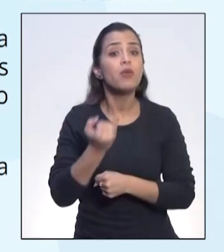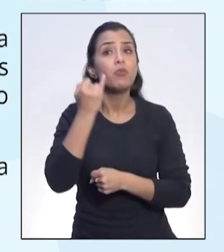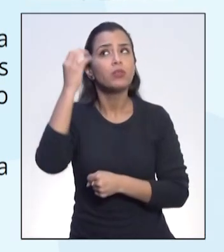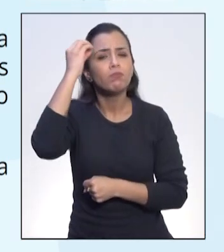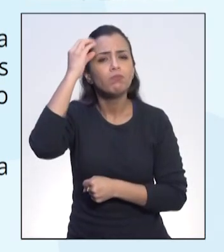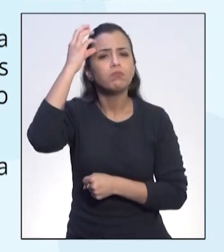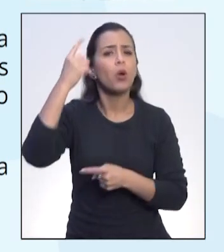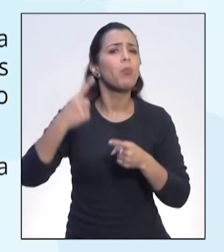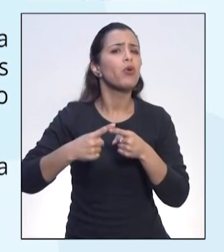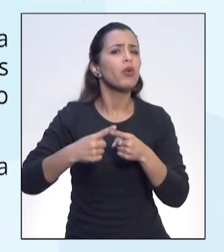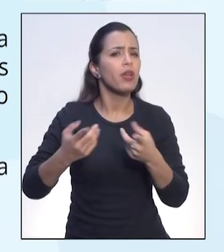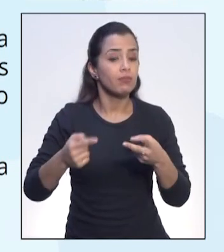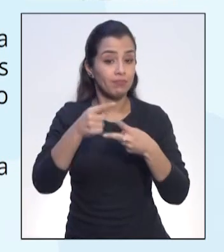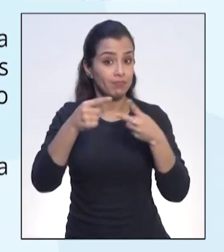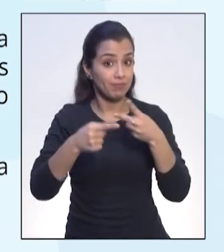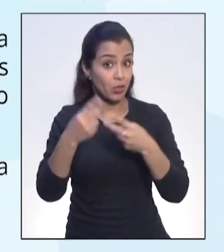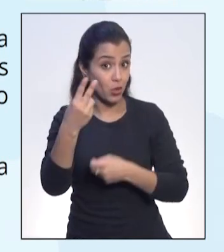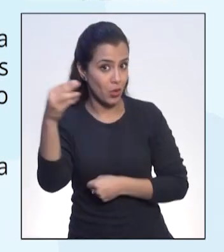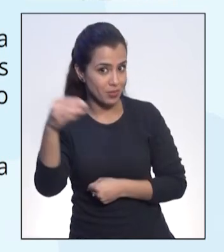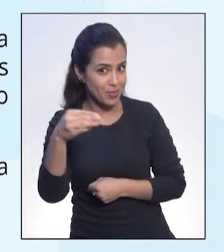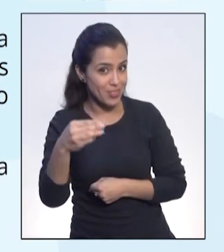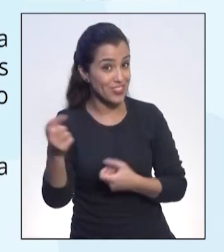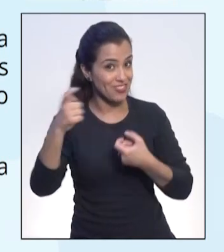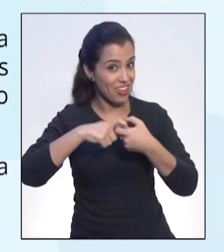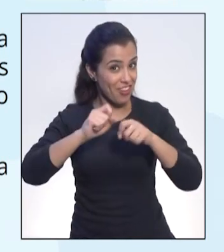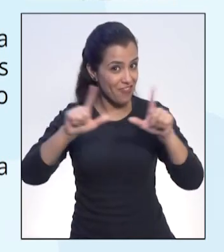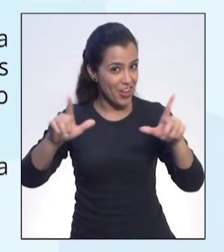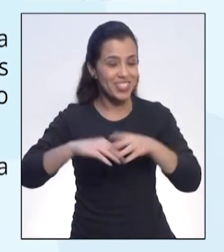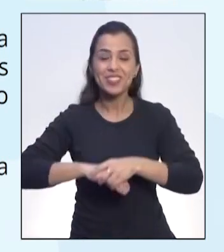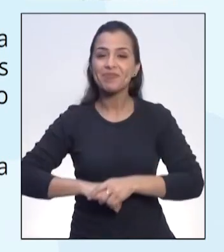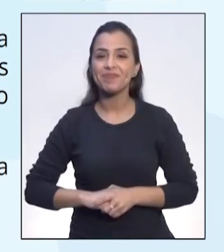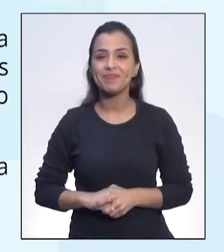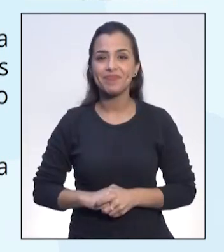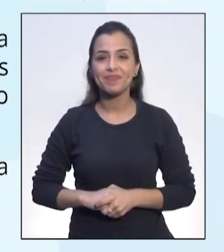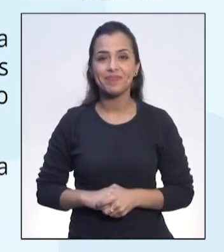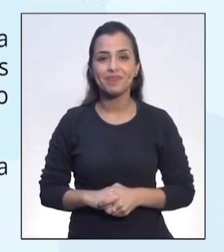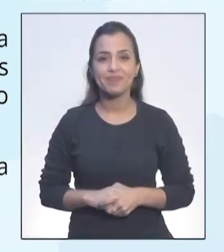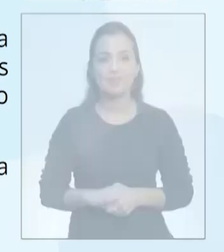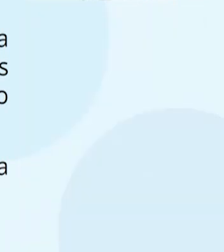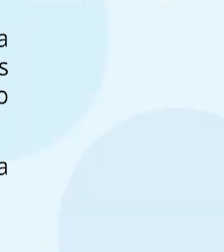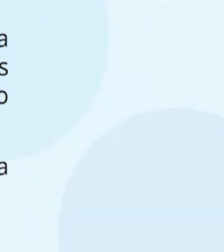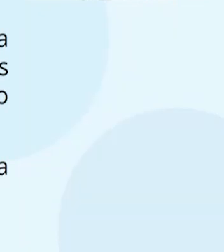do conhecimento? 2 minutinhos e a gente volta com os comentários da professora Maria Fernanda.